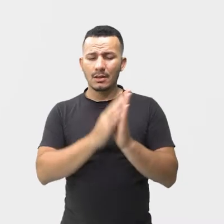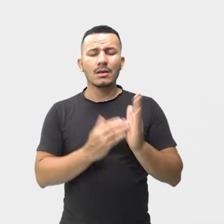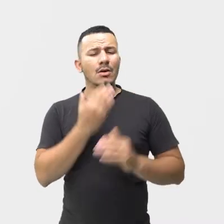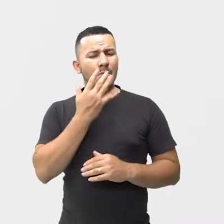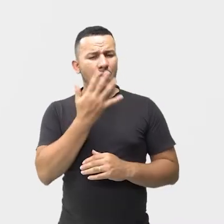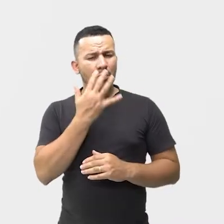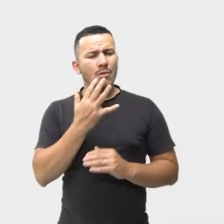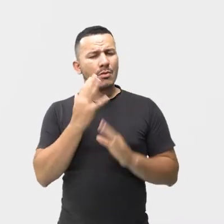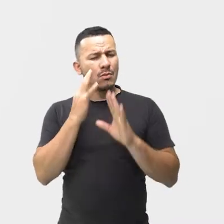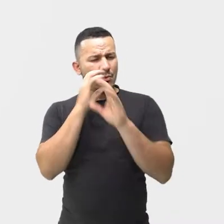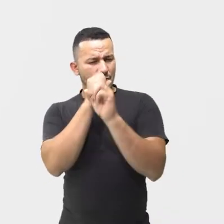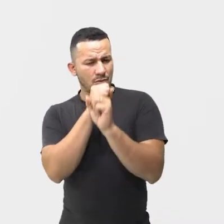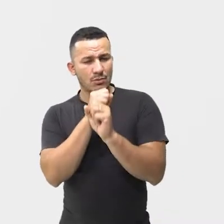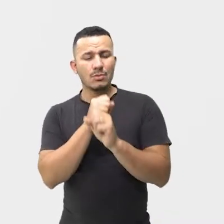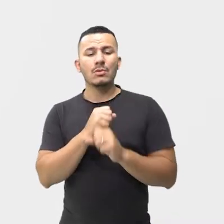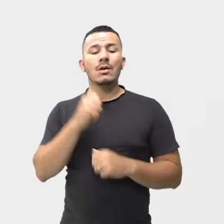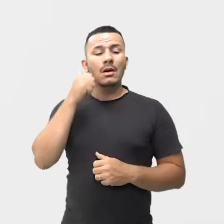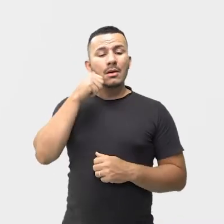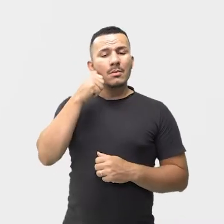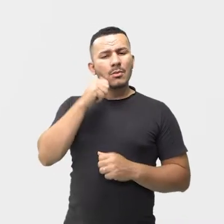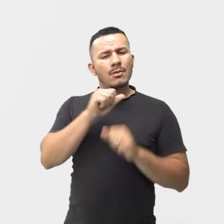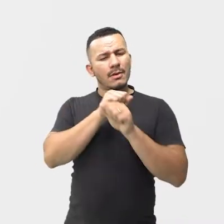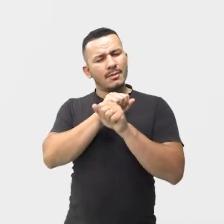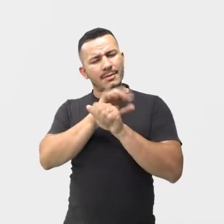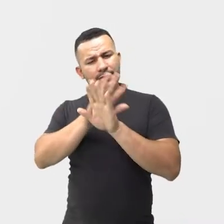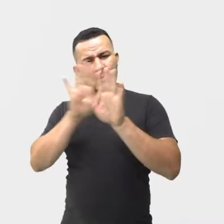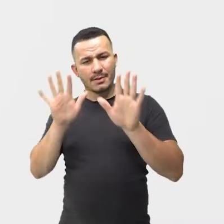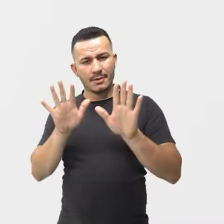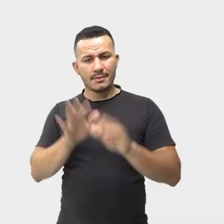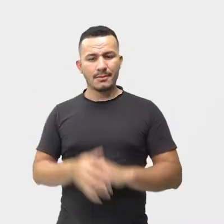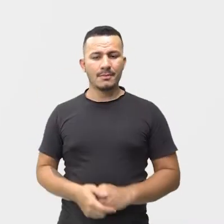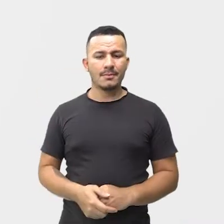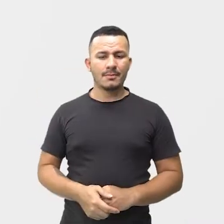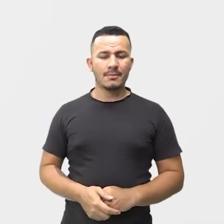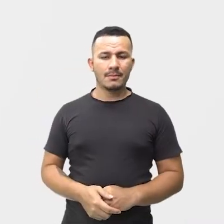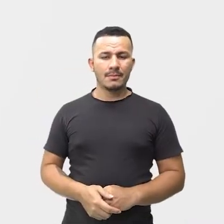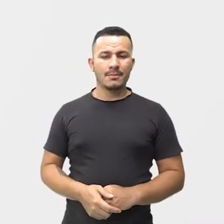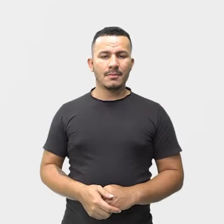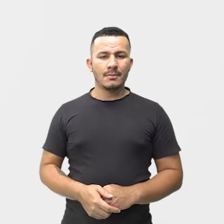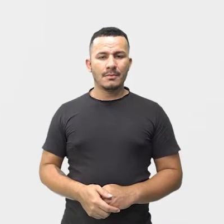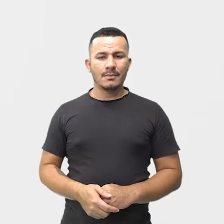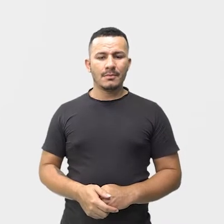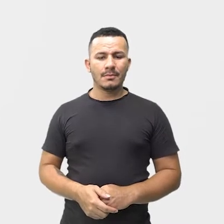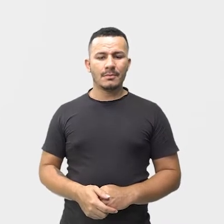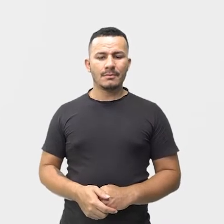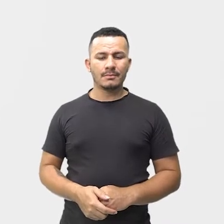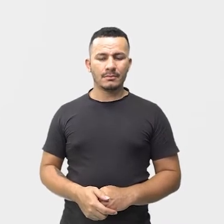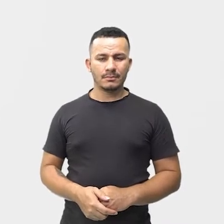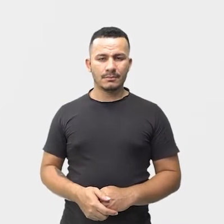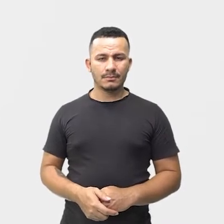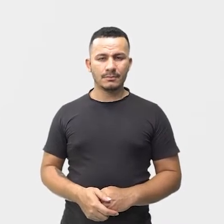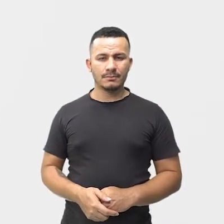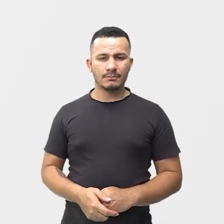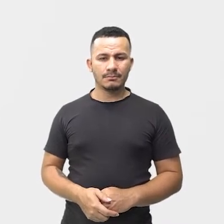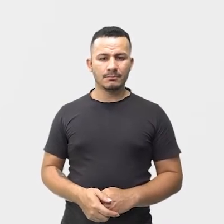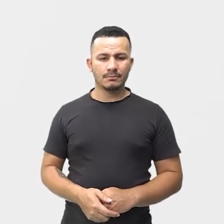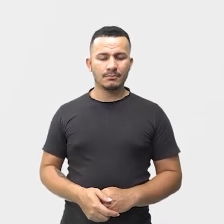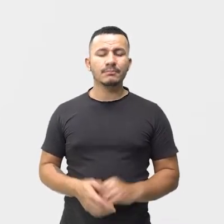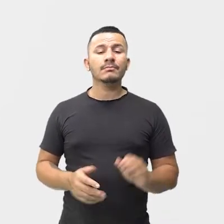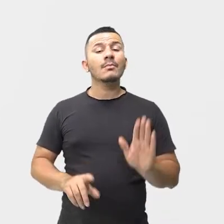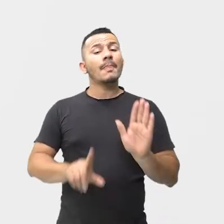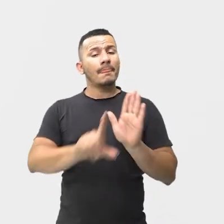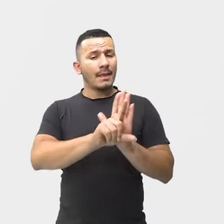cor mais forte, as mulheres é um tom mais clarinho de ocre. E essa representação da lei